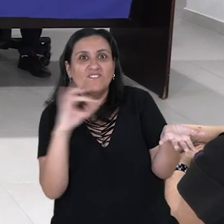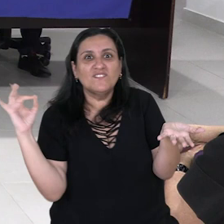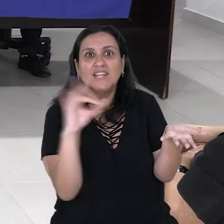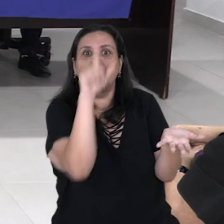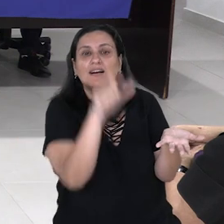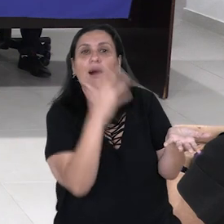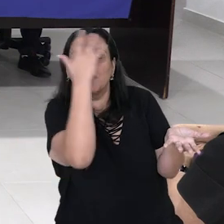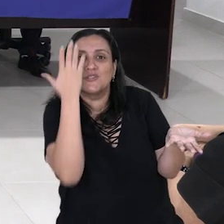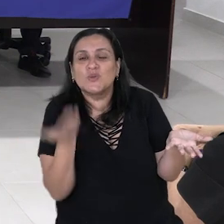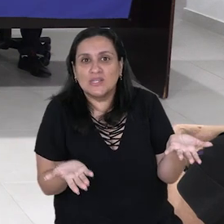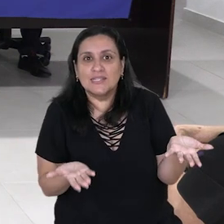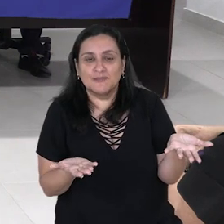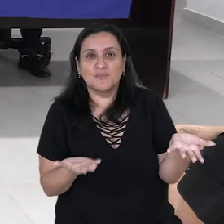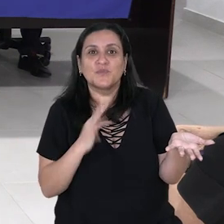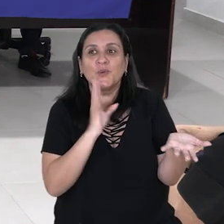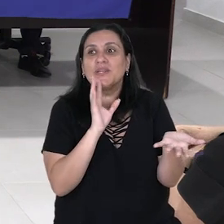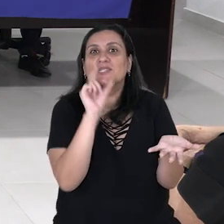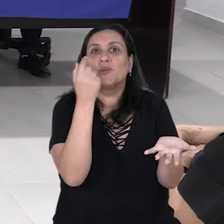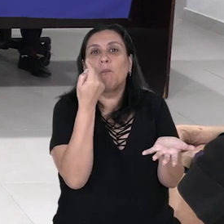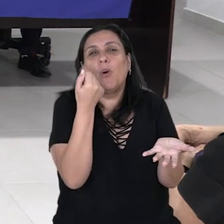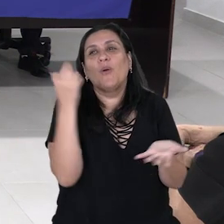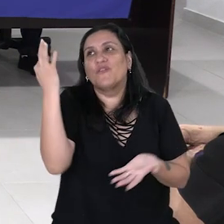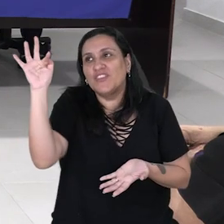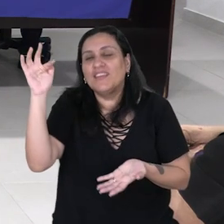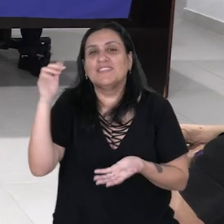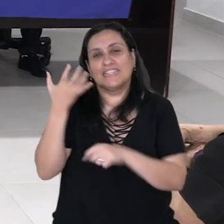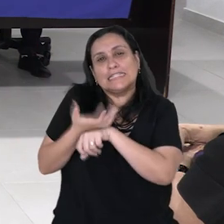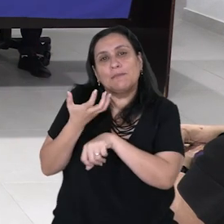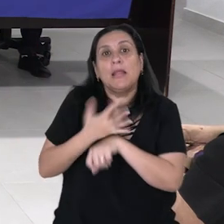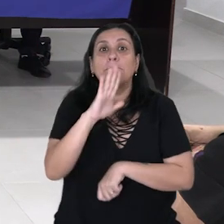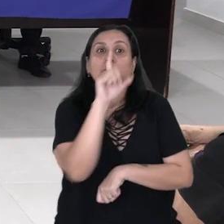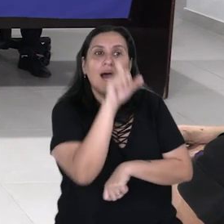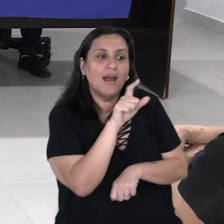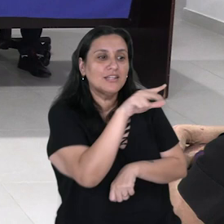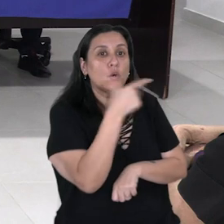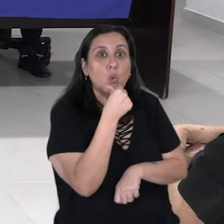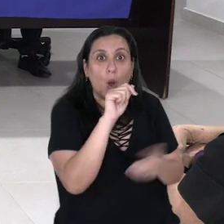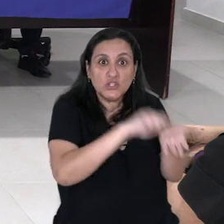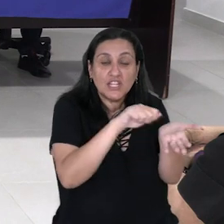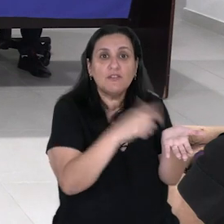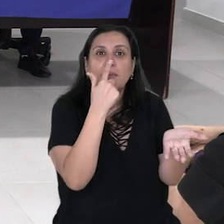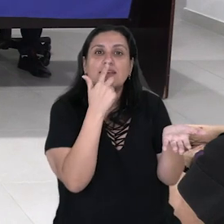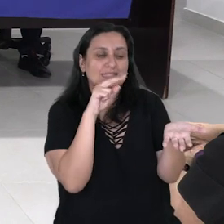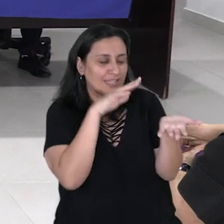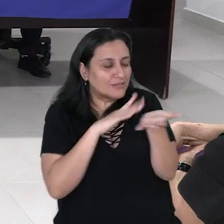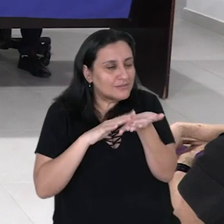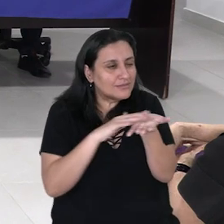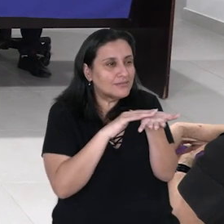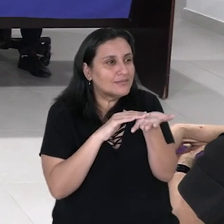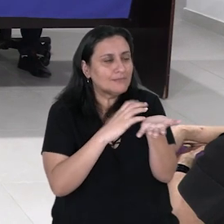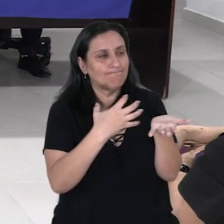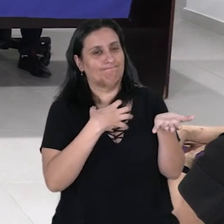pessoa e conhecendo um pouco da física, um pouco que eu consegui compreender, né, pelos olhos desta pessoa. E,